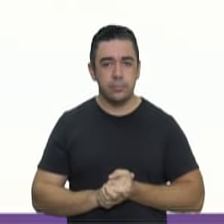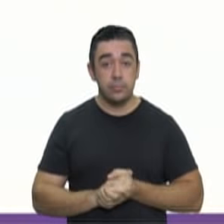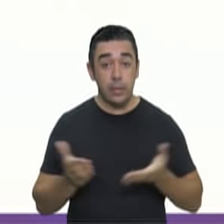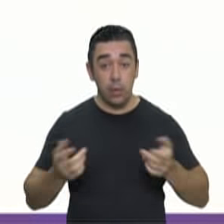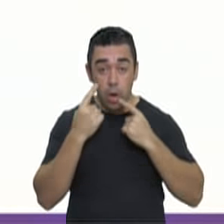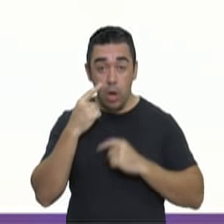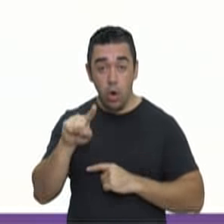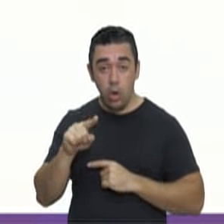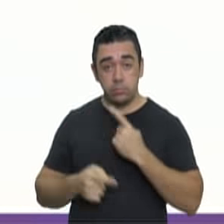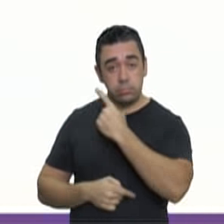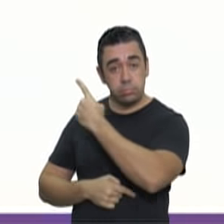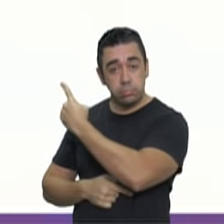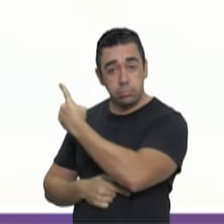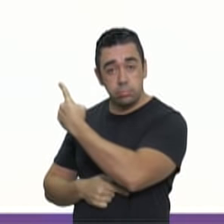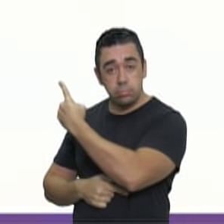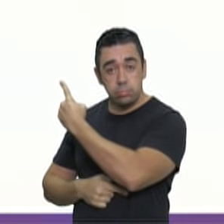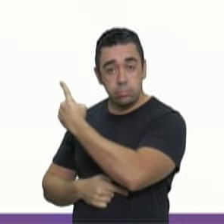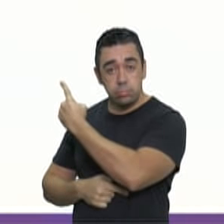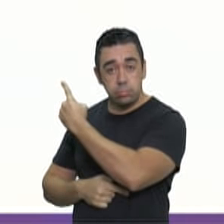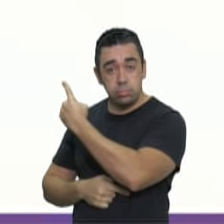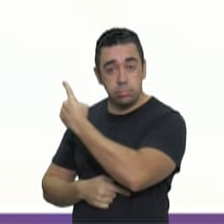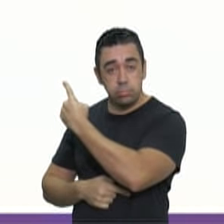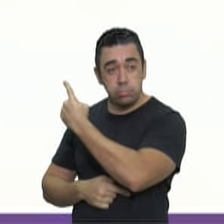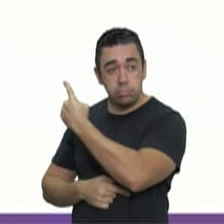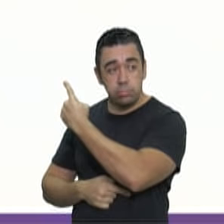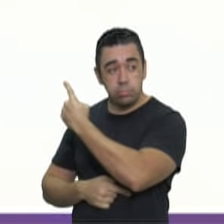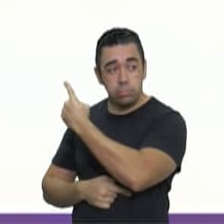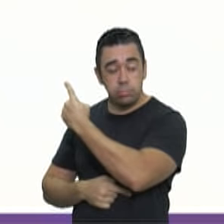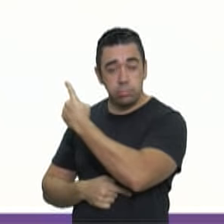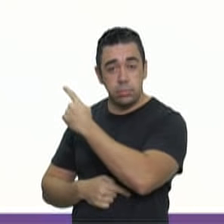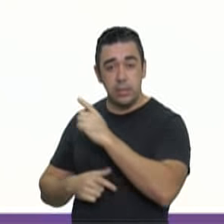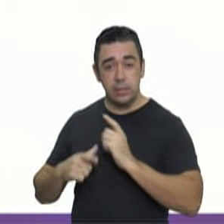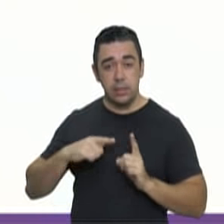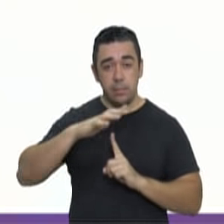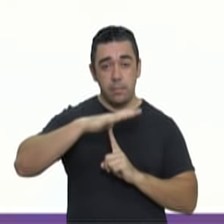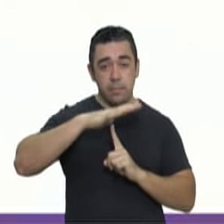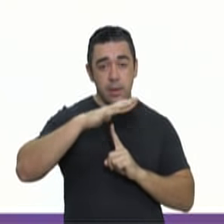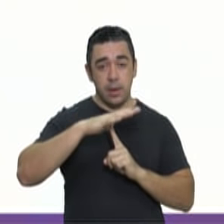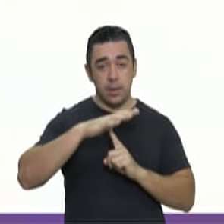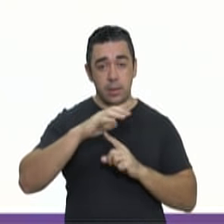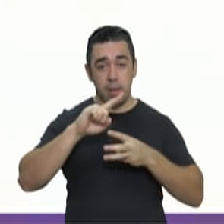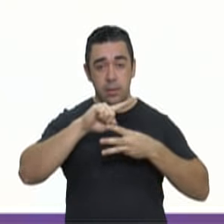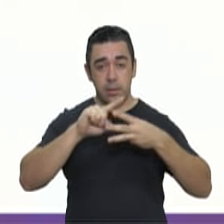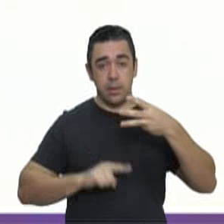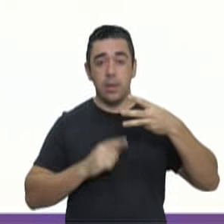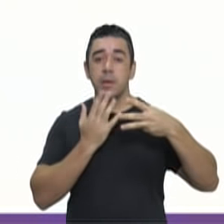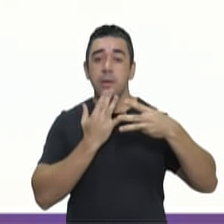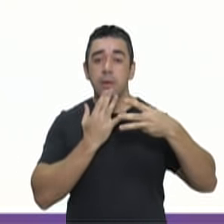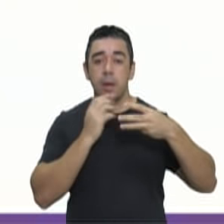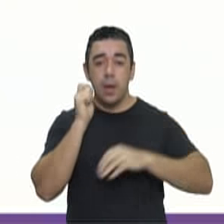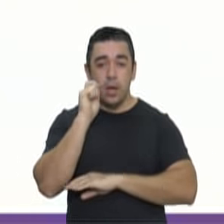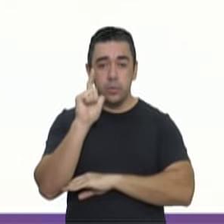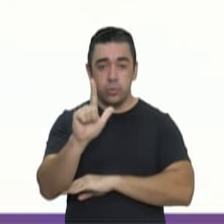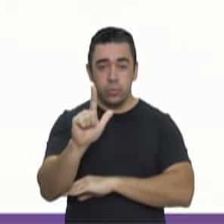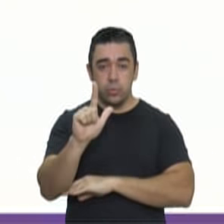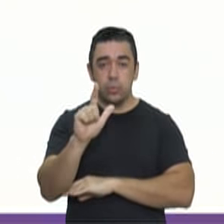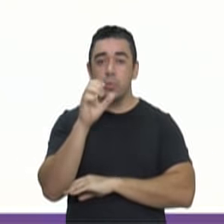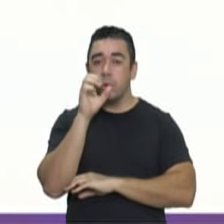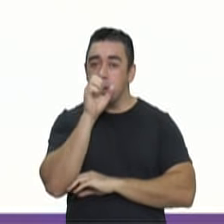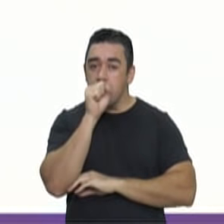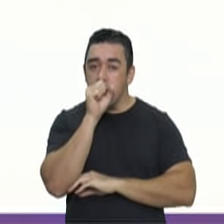Olhando para a tela, você vai ver um grande mapa do estado do Paraná com 3 cores predominantes, azul,